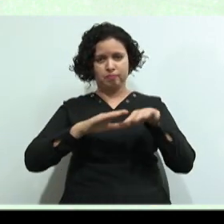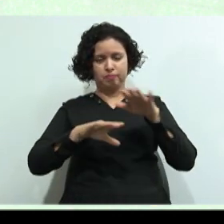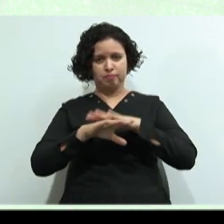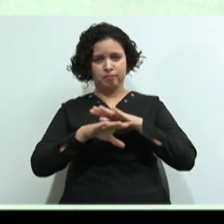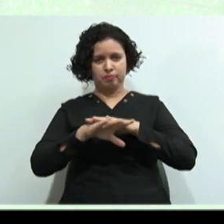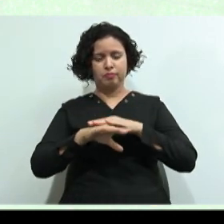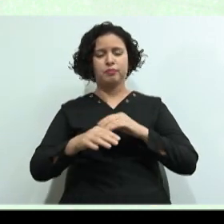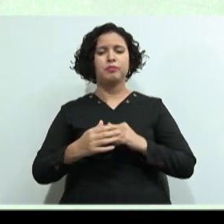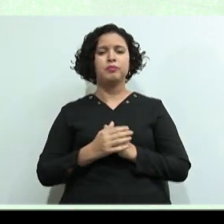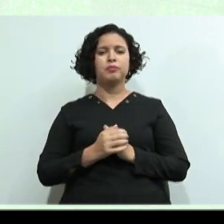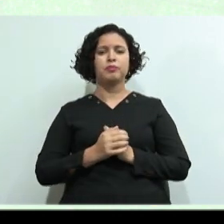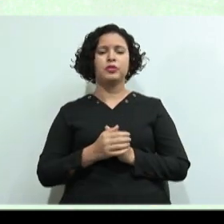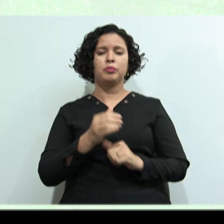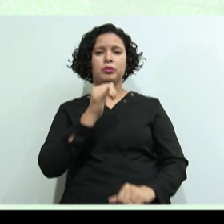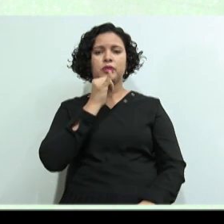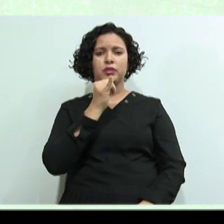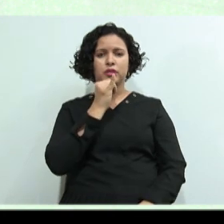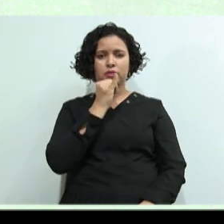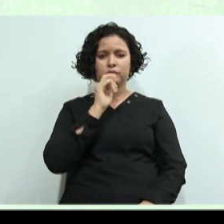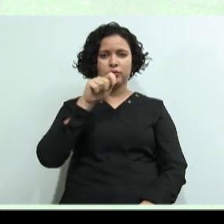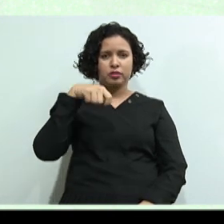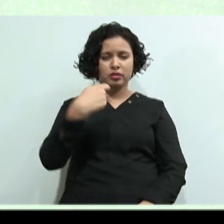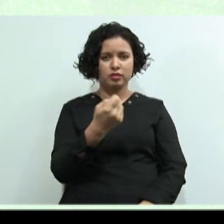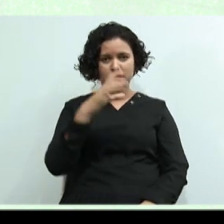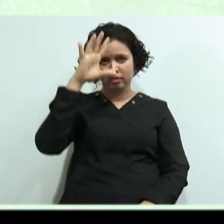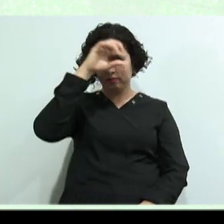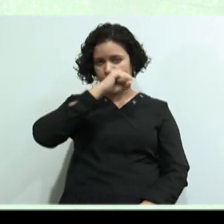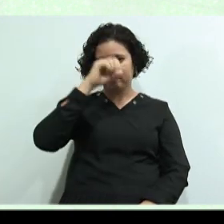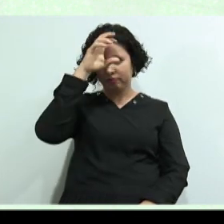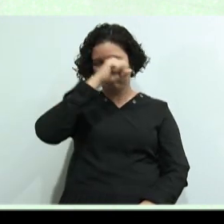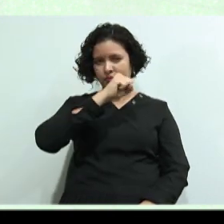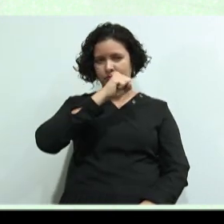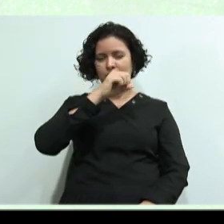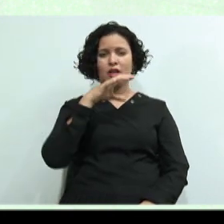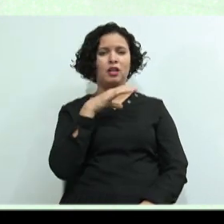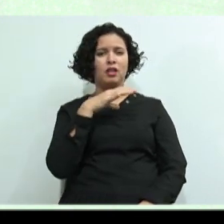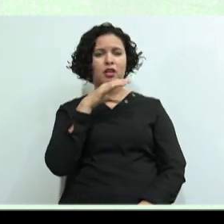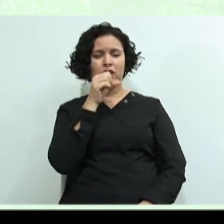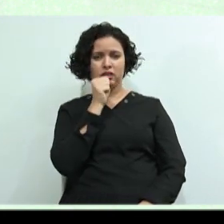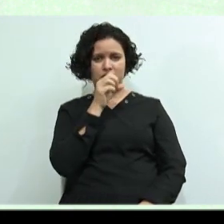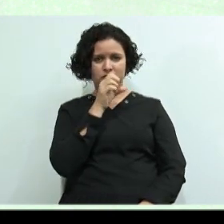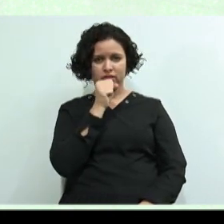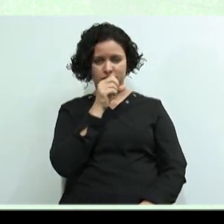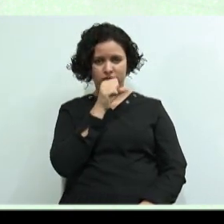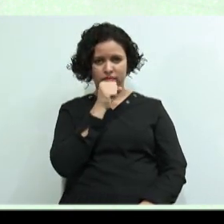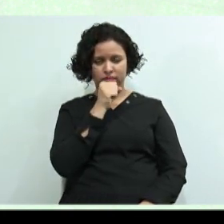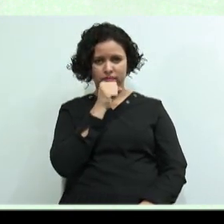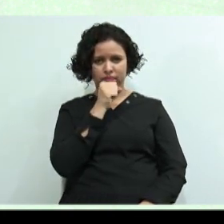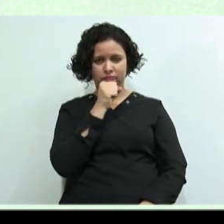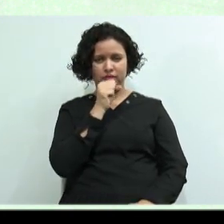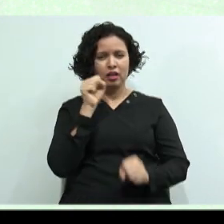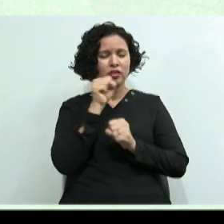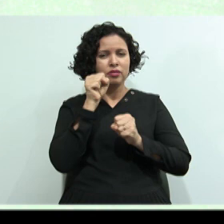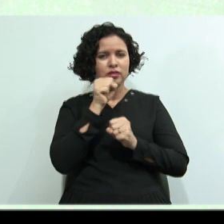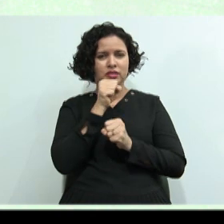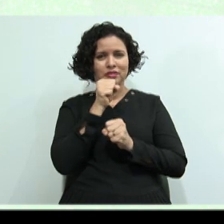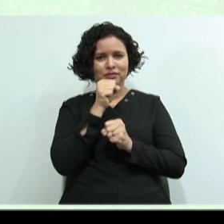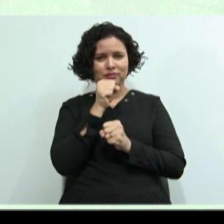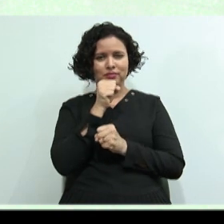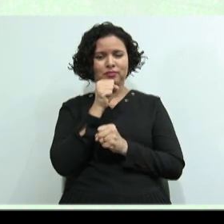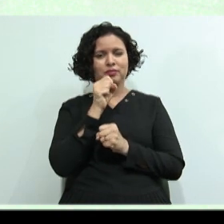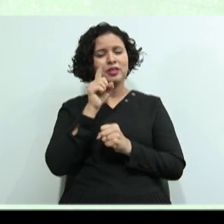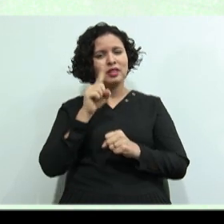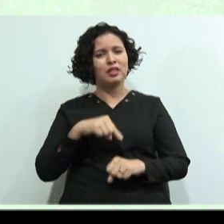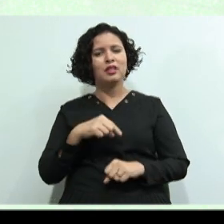sinalizador. Por exemplo, o sinal aprender, laranja e adorar tem